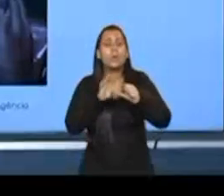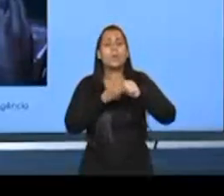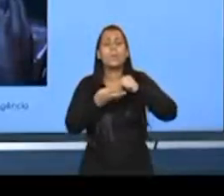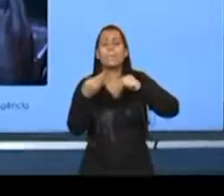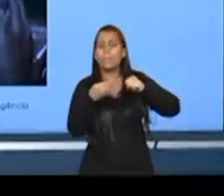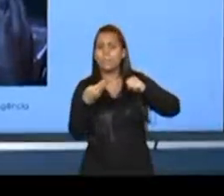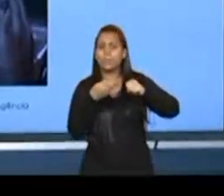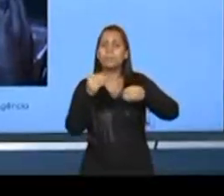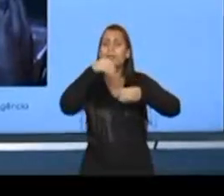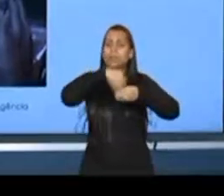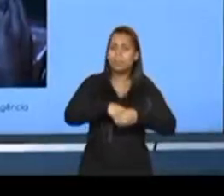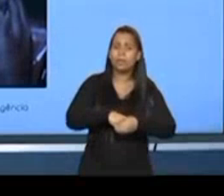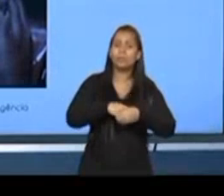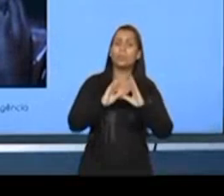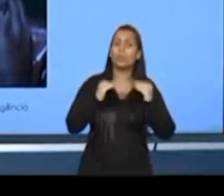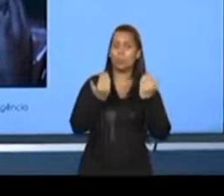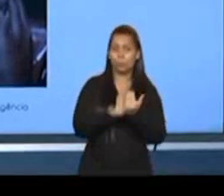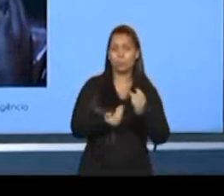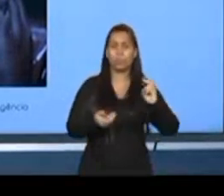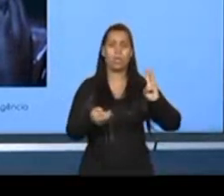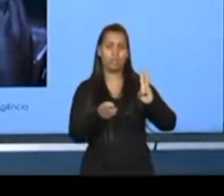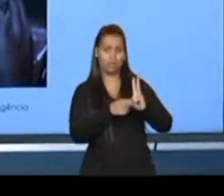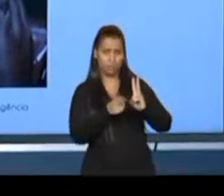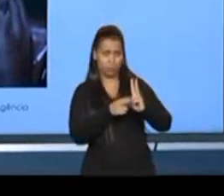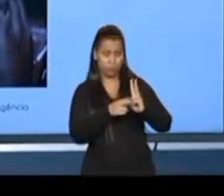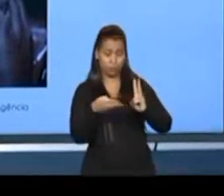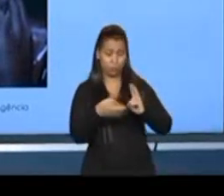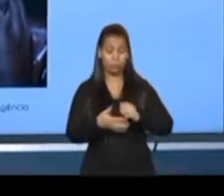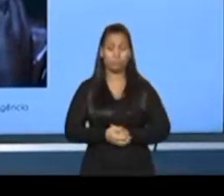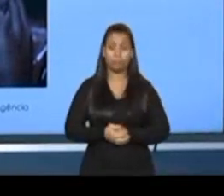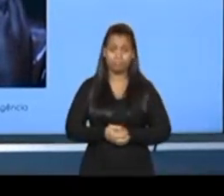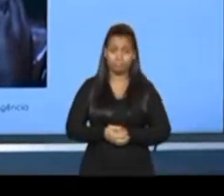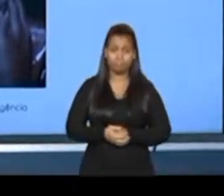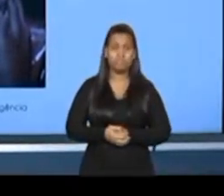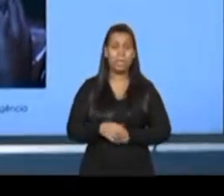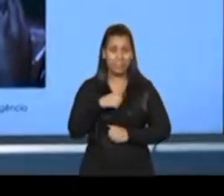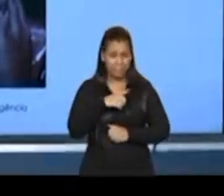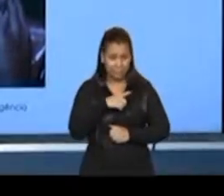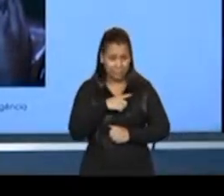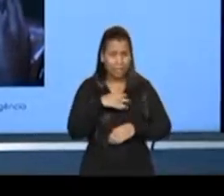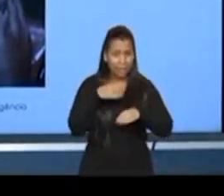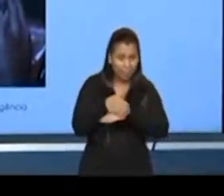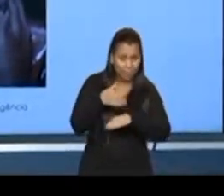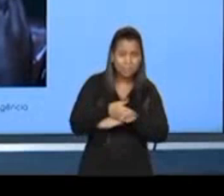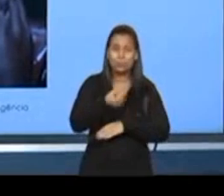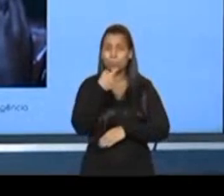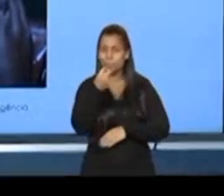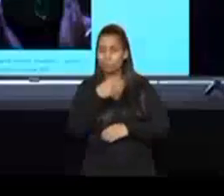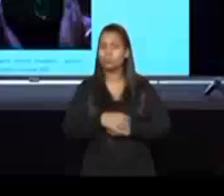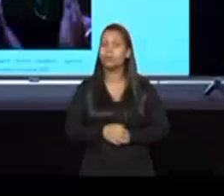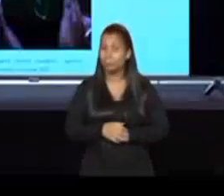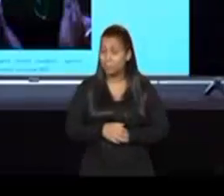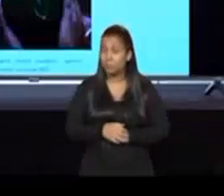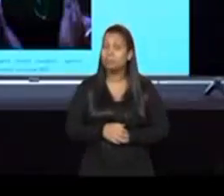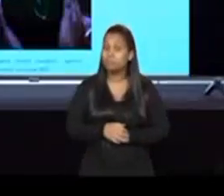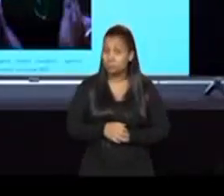essa pandemia nas comunidades indígenas e comunidades quilombolas do país. Será que eles têm acesso a medicamentos?